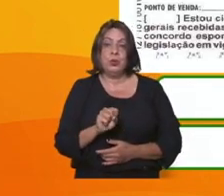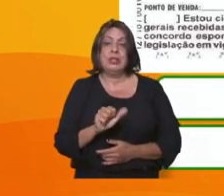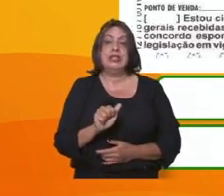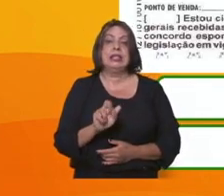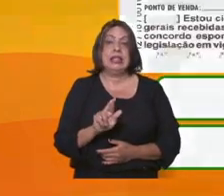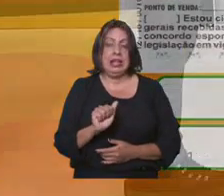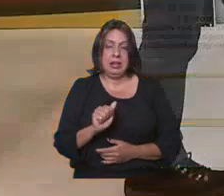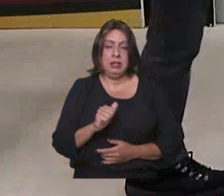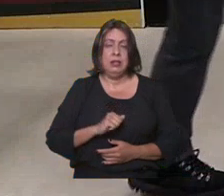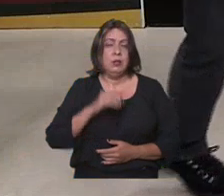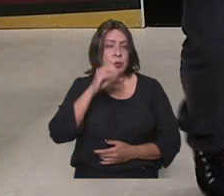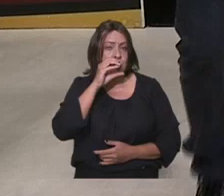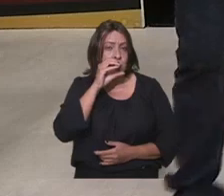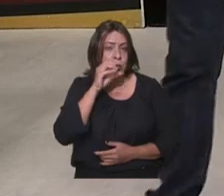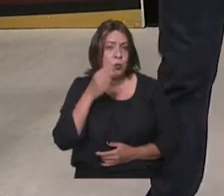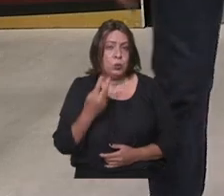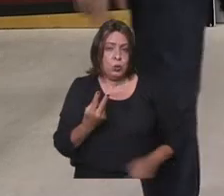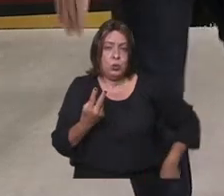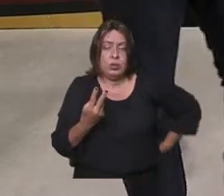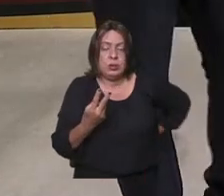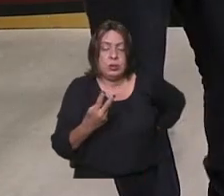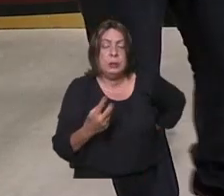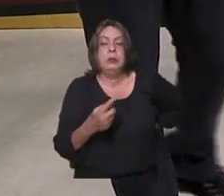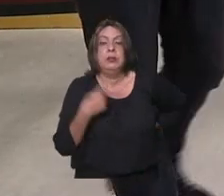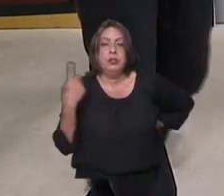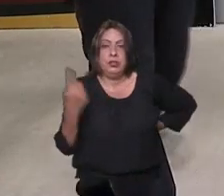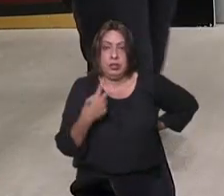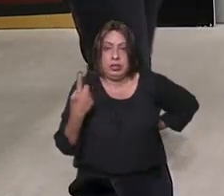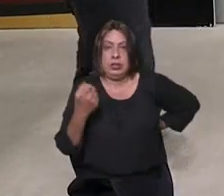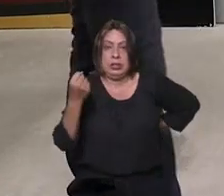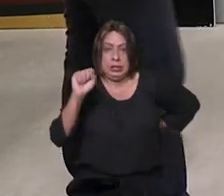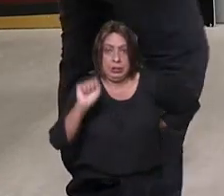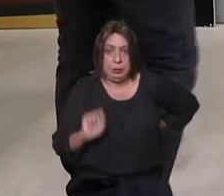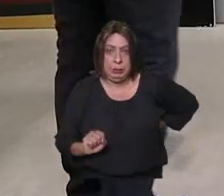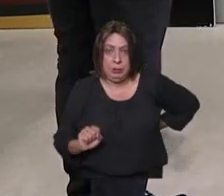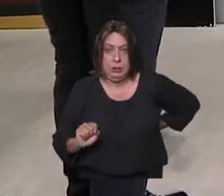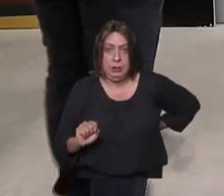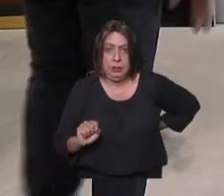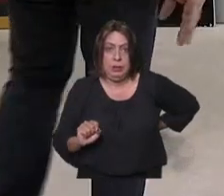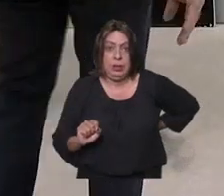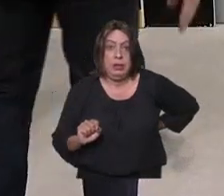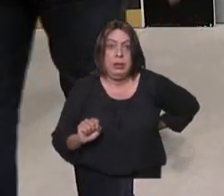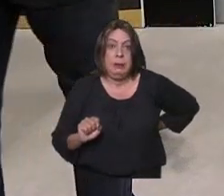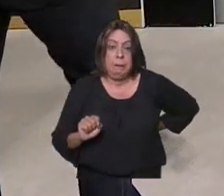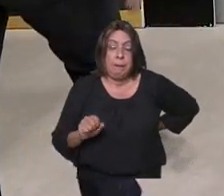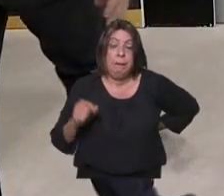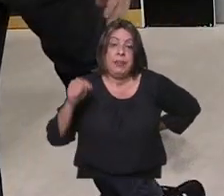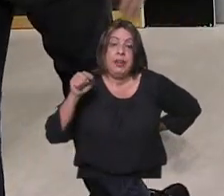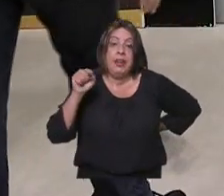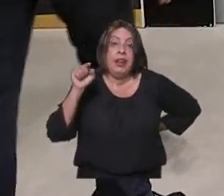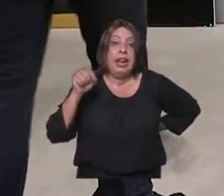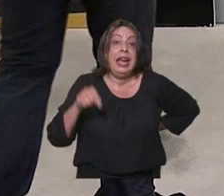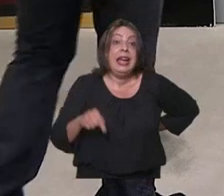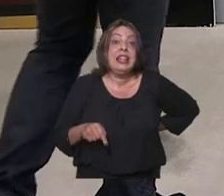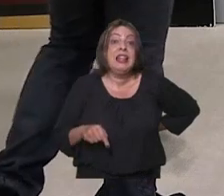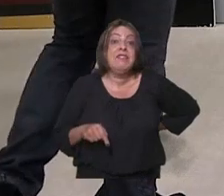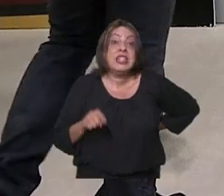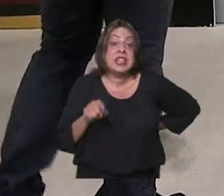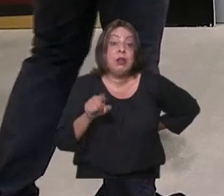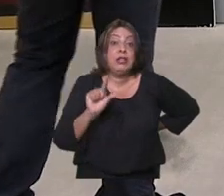Socorro 2, parabéns! Segue o nosso Gira Sergipe, prêmios de R$500. Tem muita coisa hoje para você, tá só